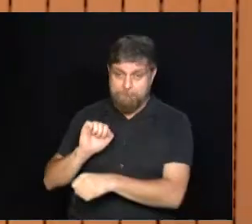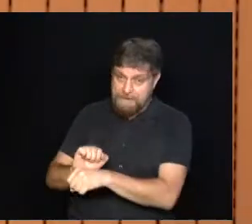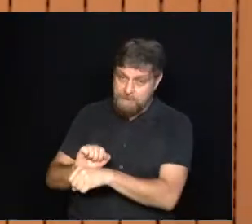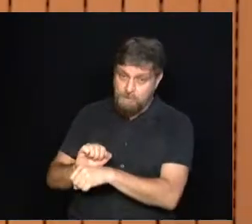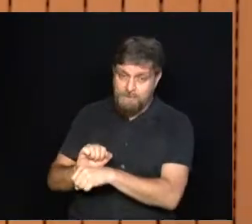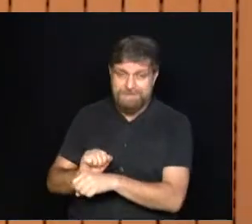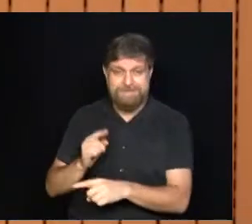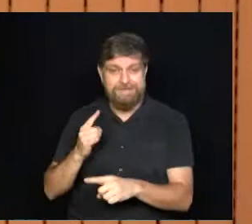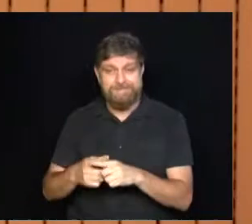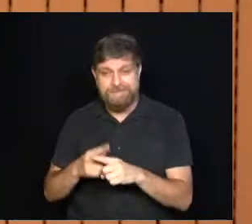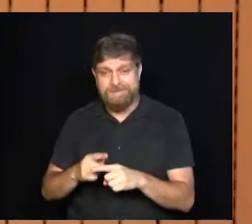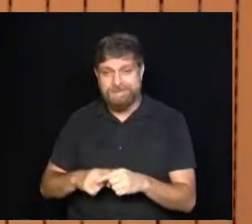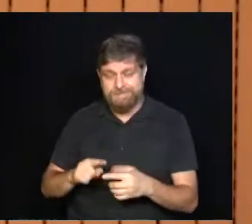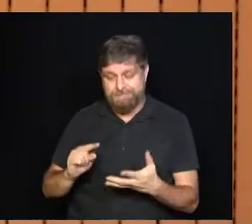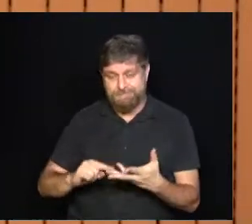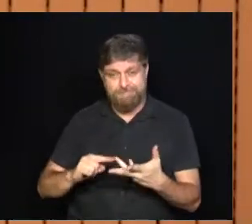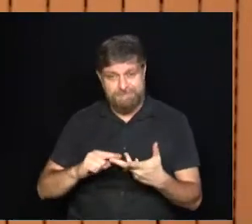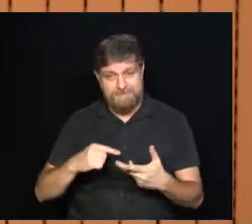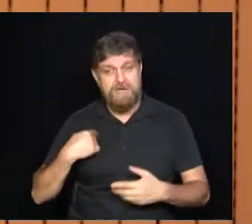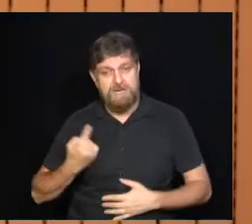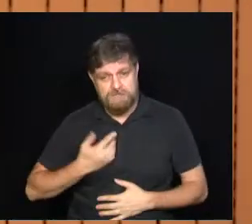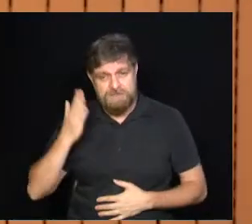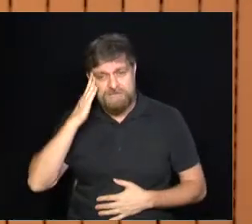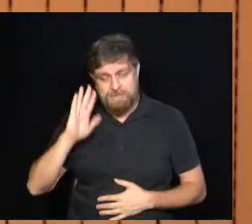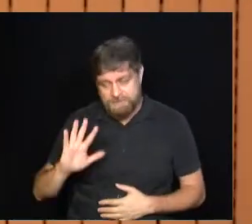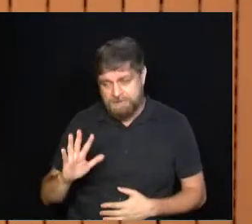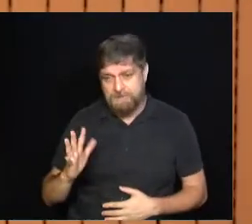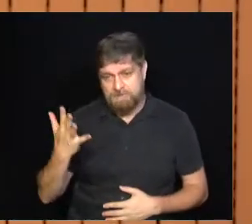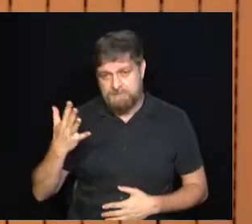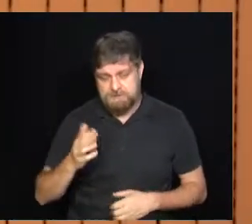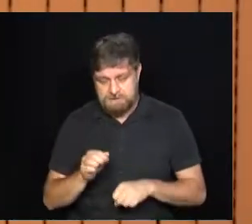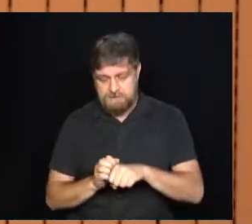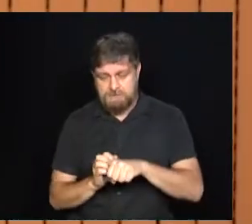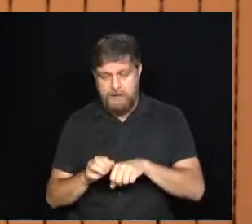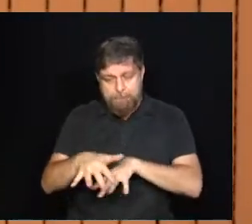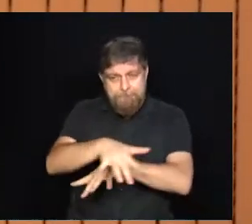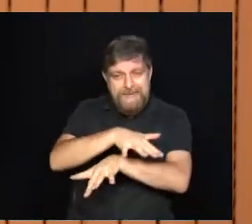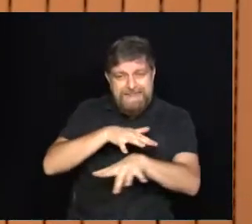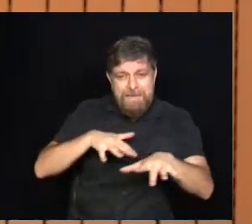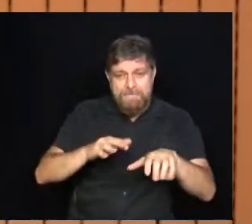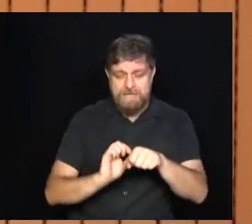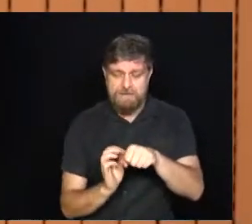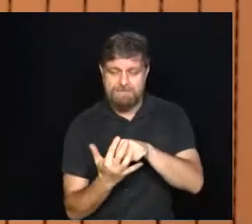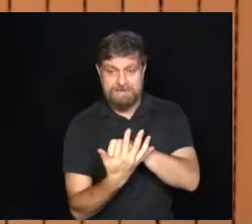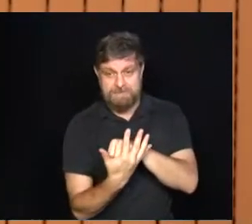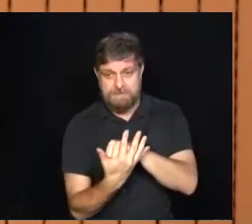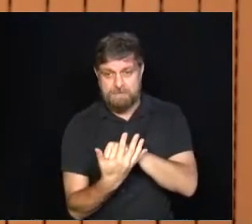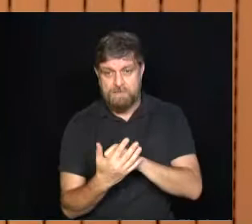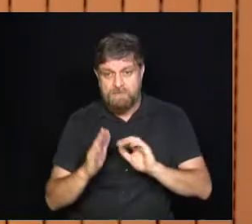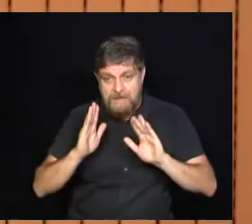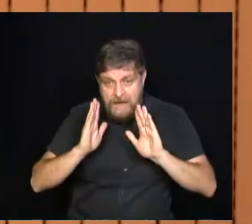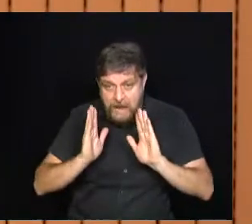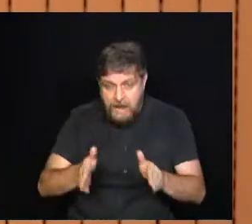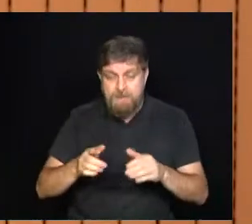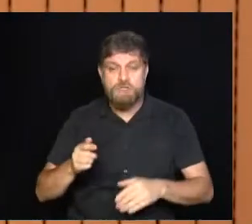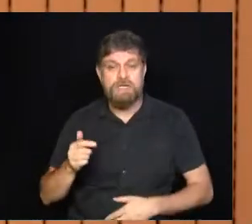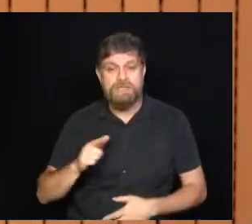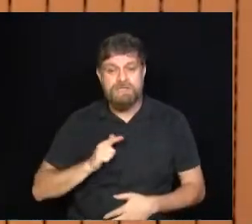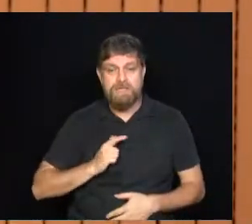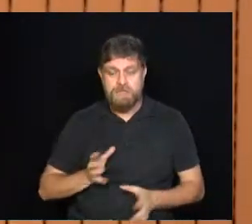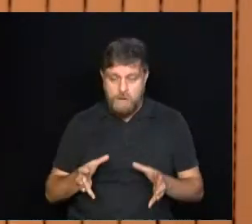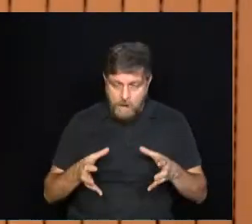causa, né, de tudo que a gente aconteceu aí. E a gente está voltando com ele. Ele teve alguns grupos